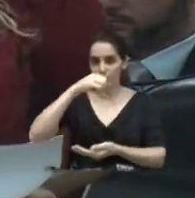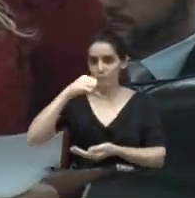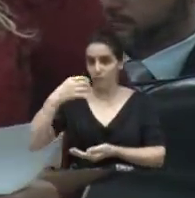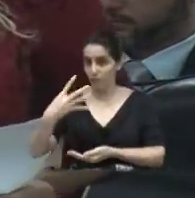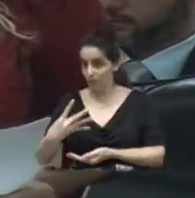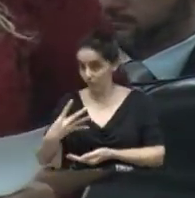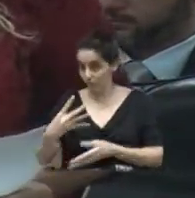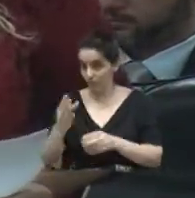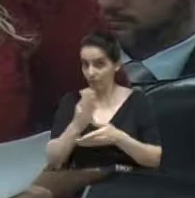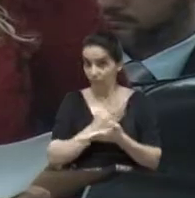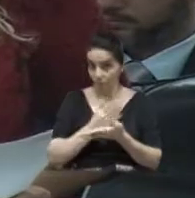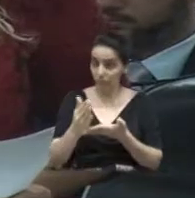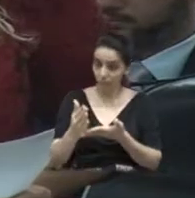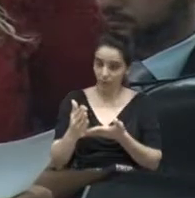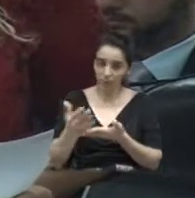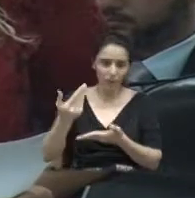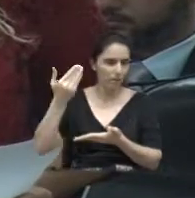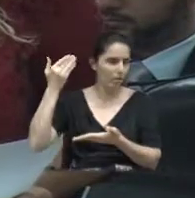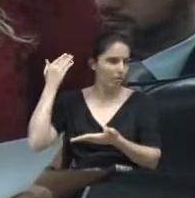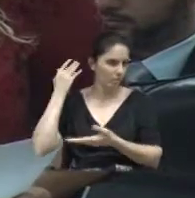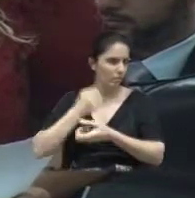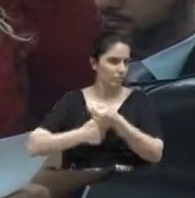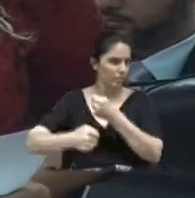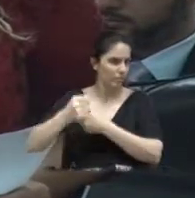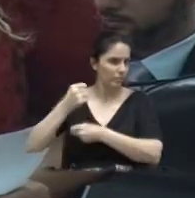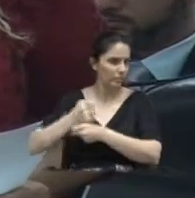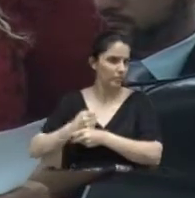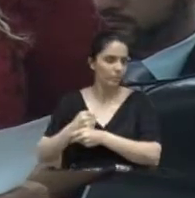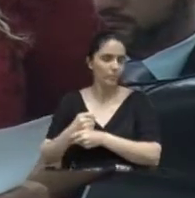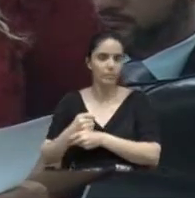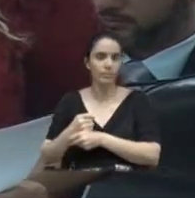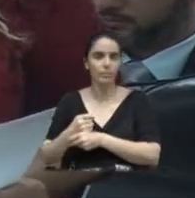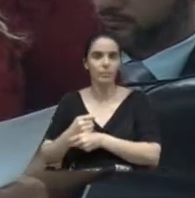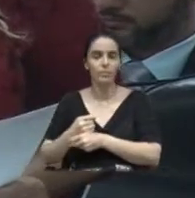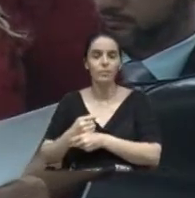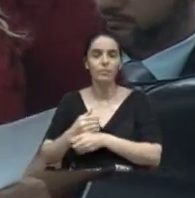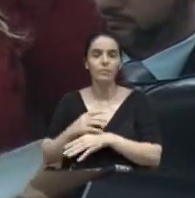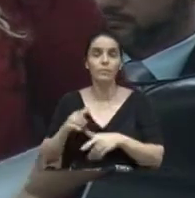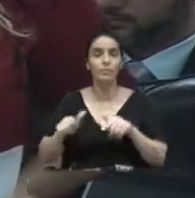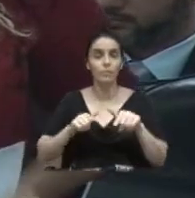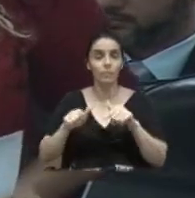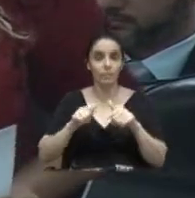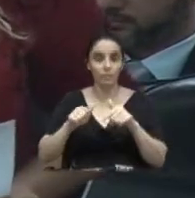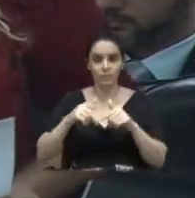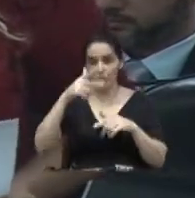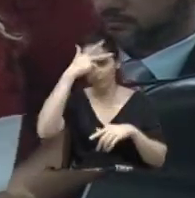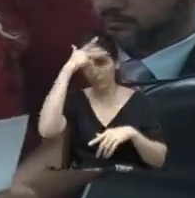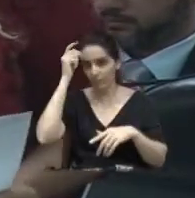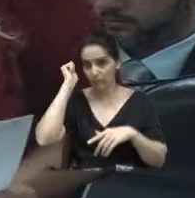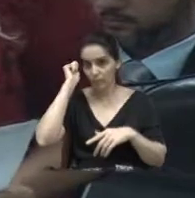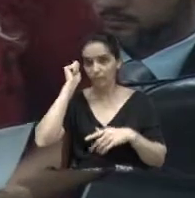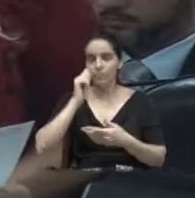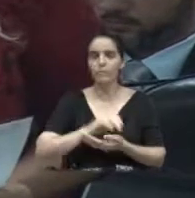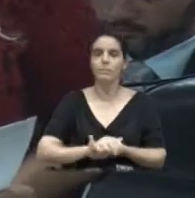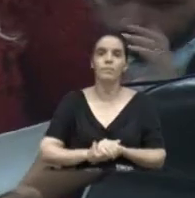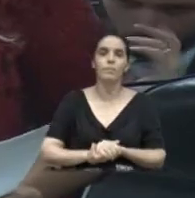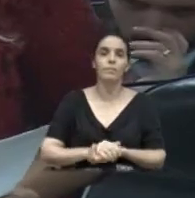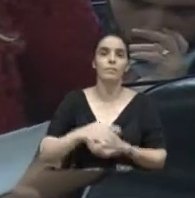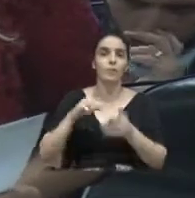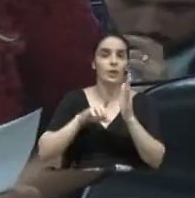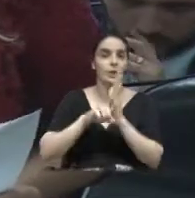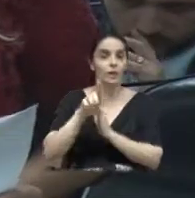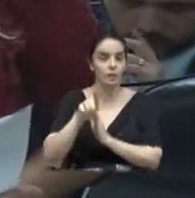1994 que tem o cacareco, que presta serviço para a prefeitura, mas eu estou perguntando para oficializar